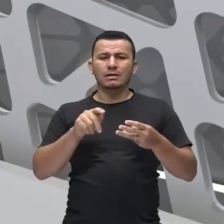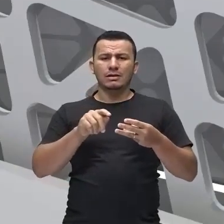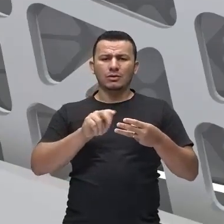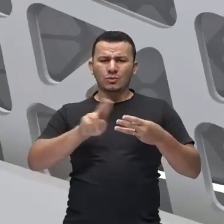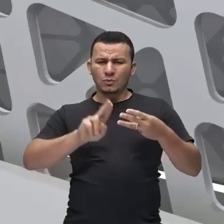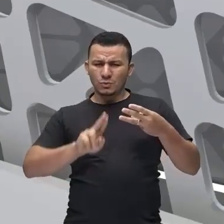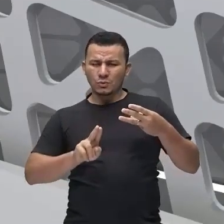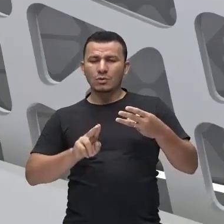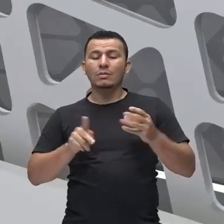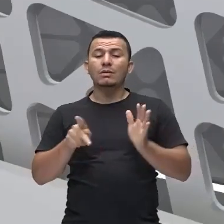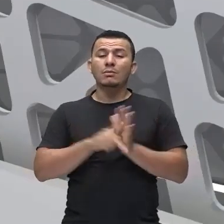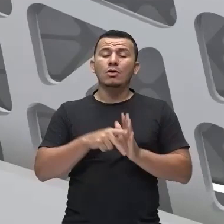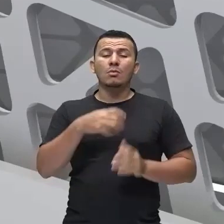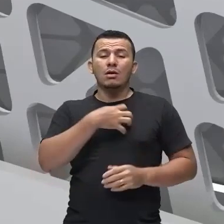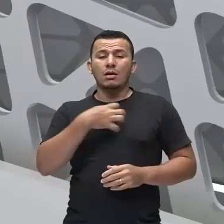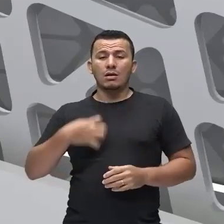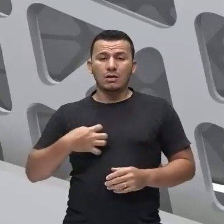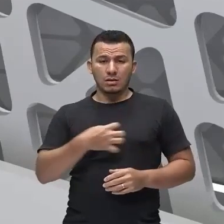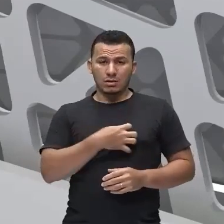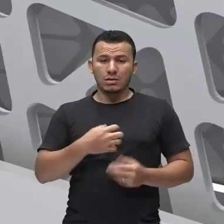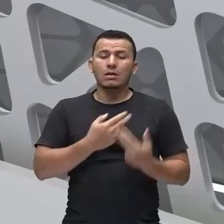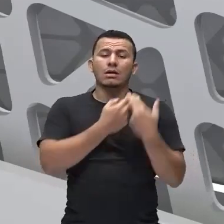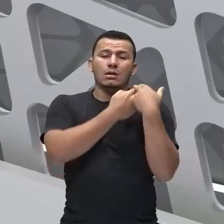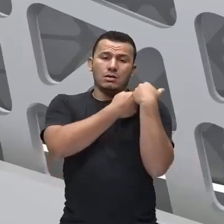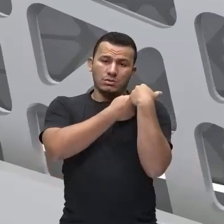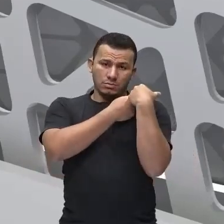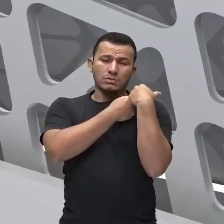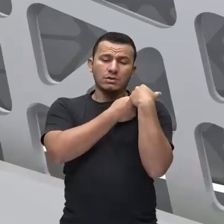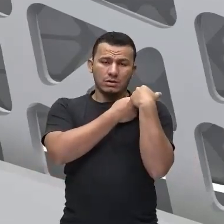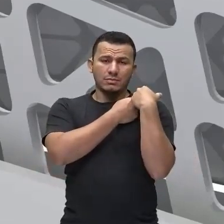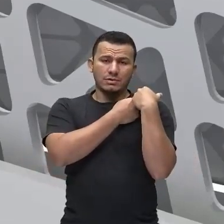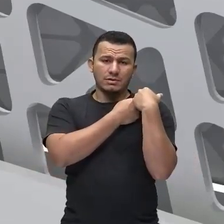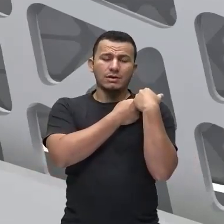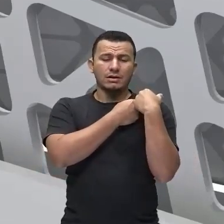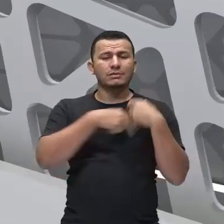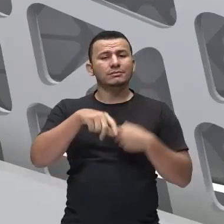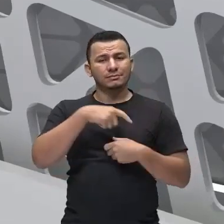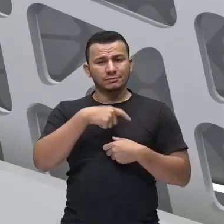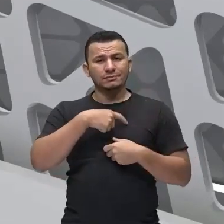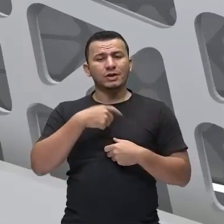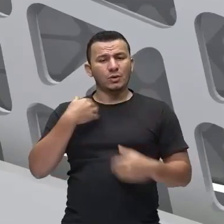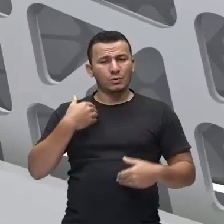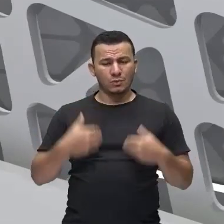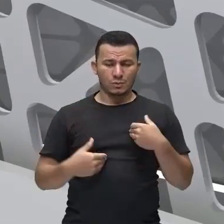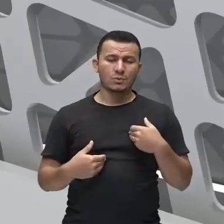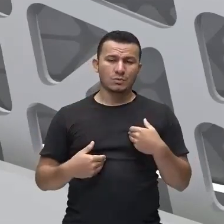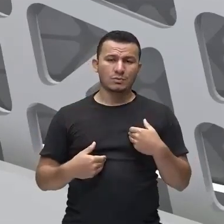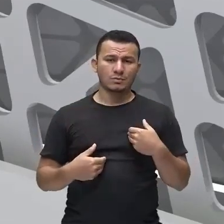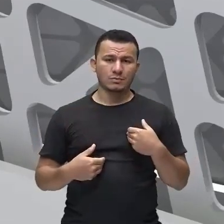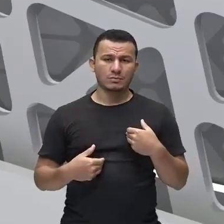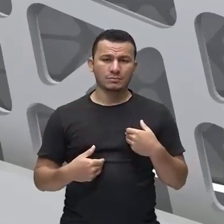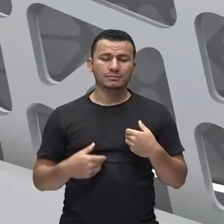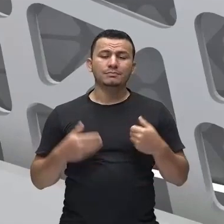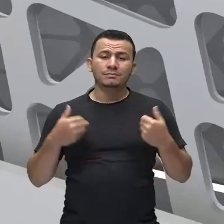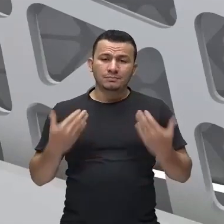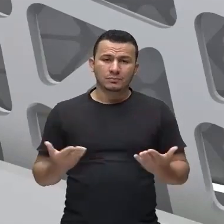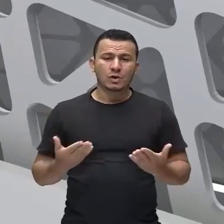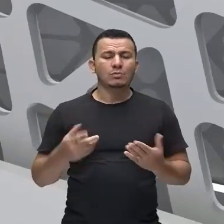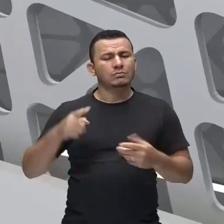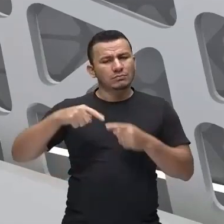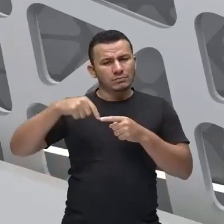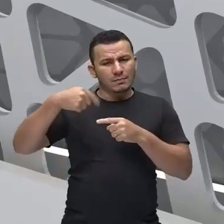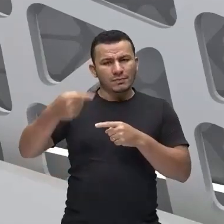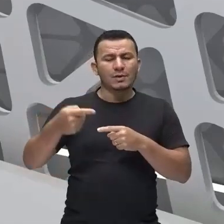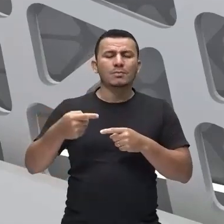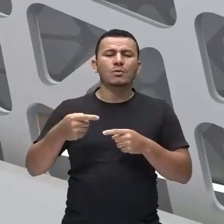vai se especializar em algumas regiões do nosso corpo. Então, a gente vai ver depois